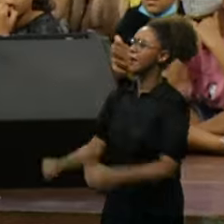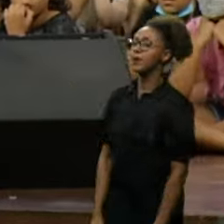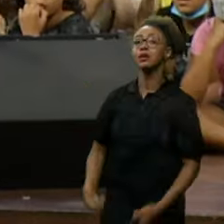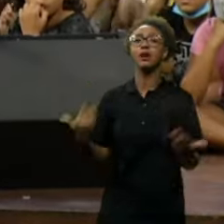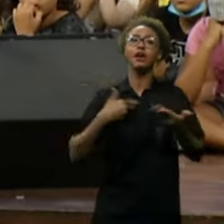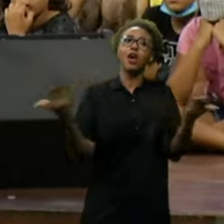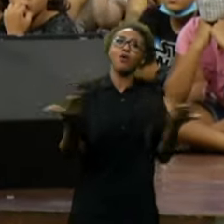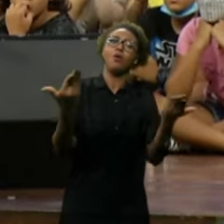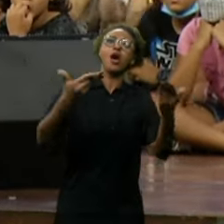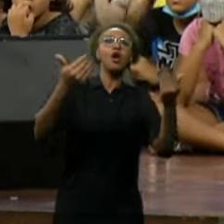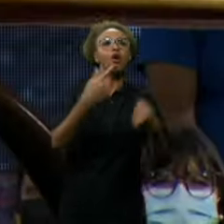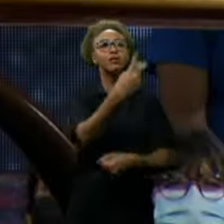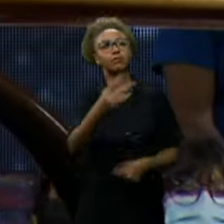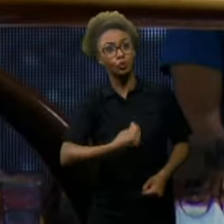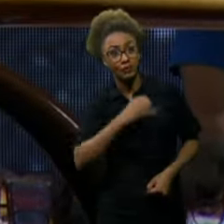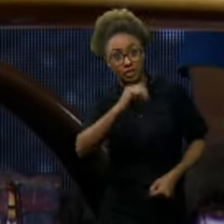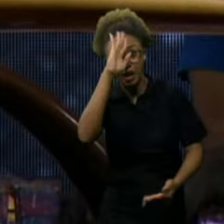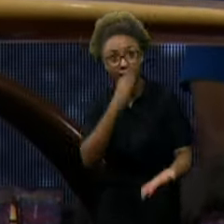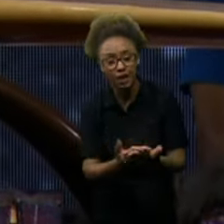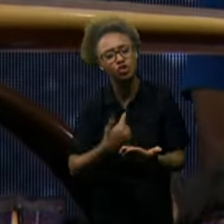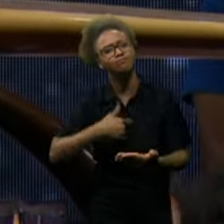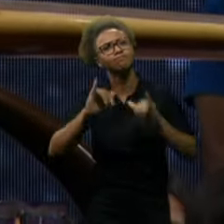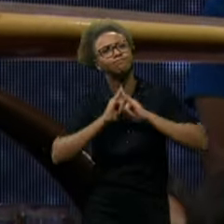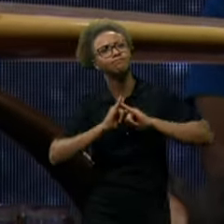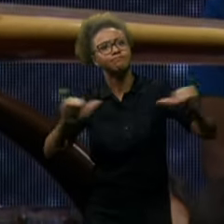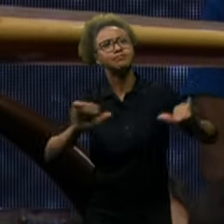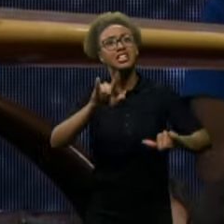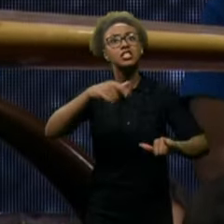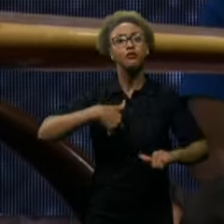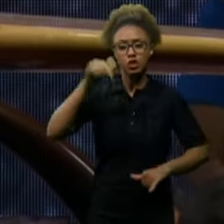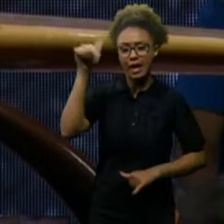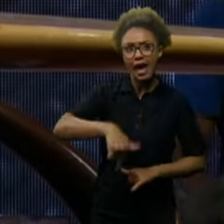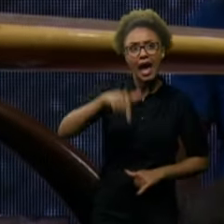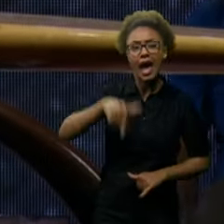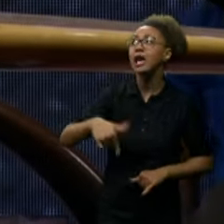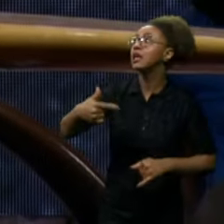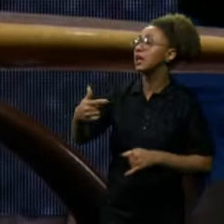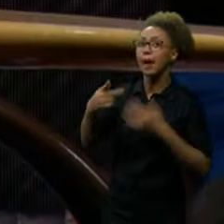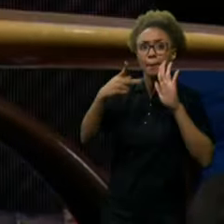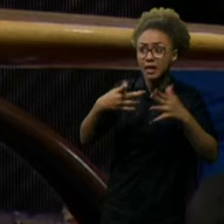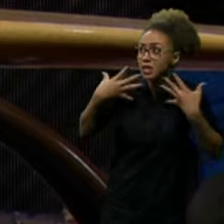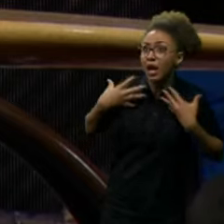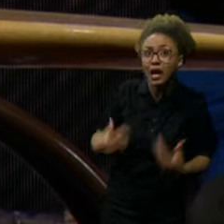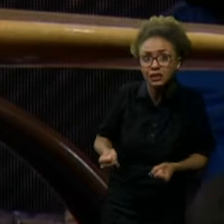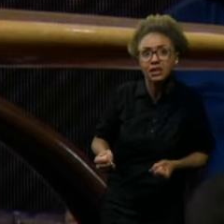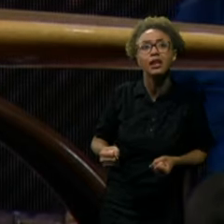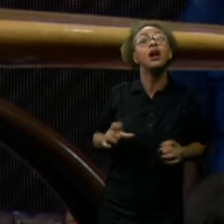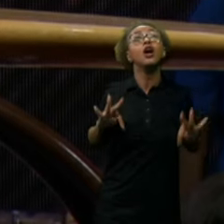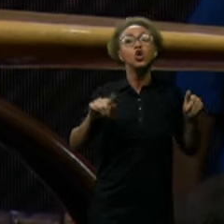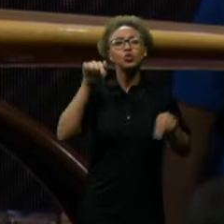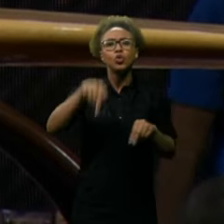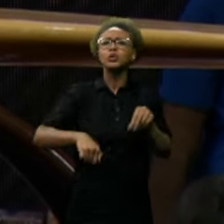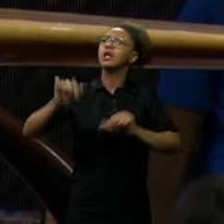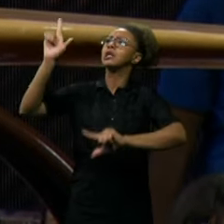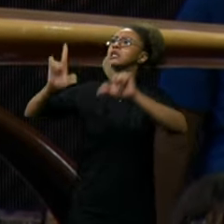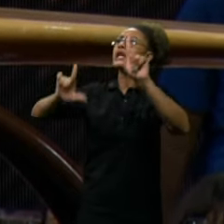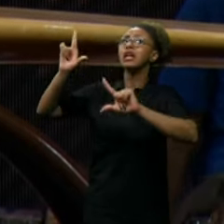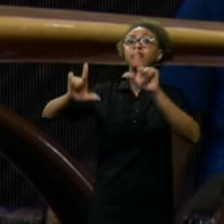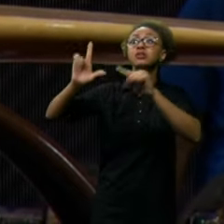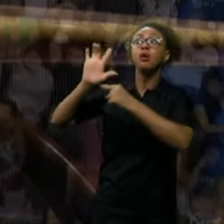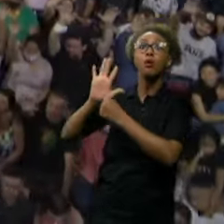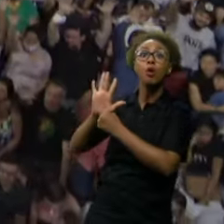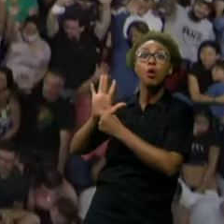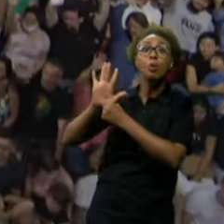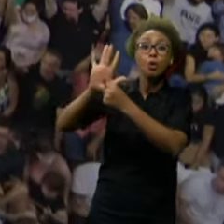declaro sobre a vida daqueles que acreditam que questão de baixo dessa palavra que tudo que o jornal vou